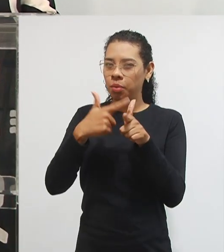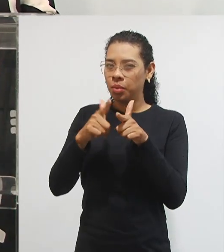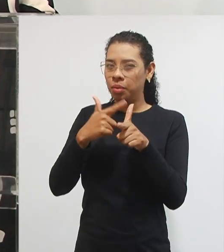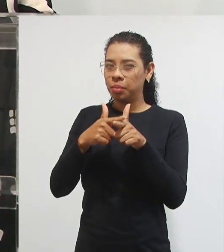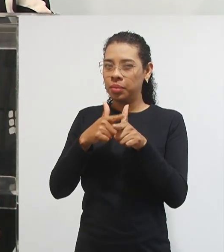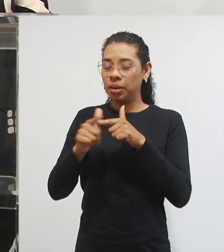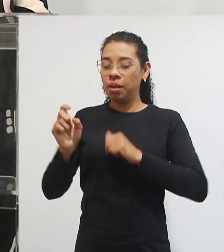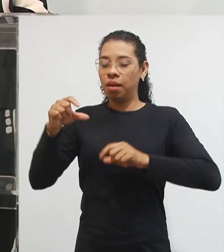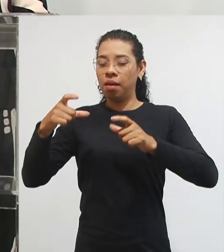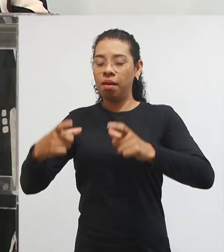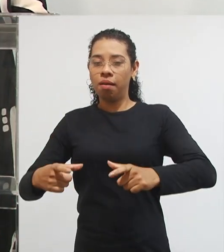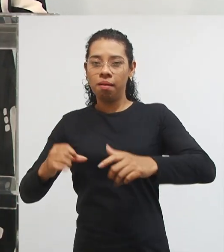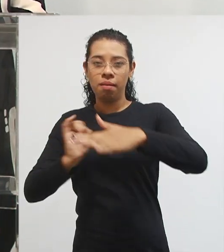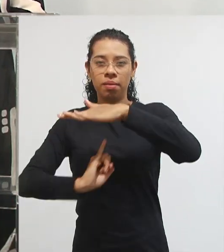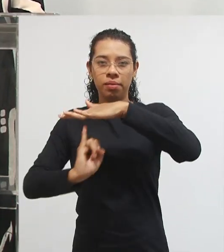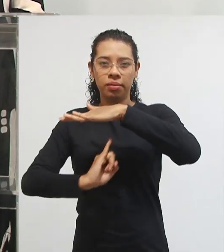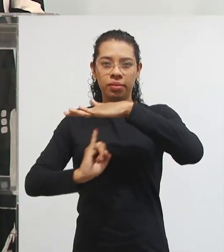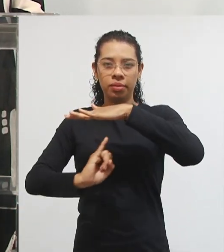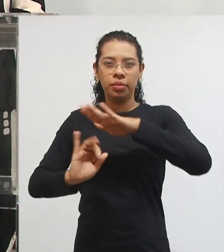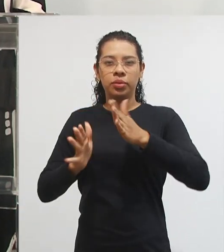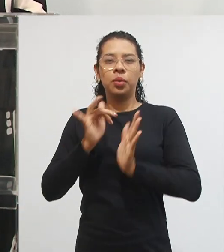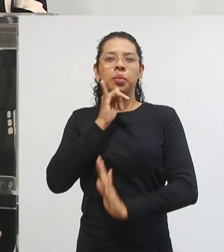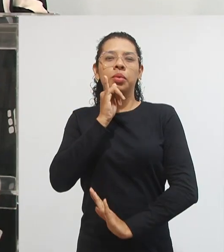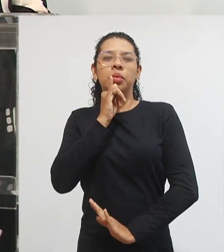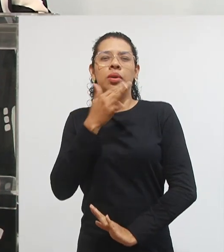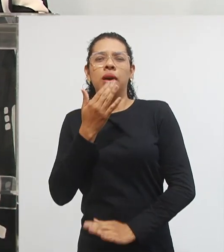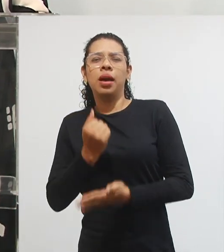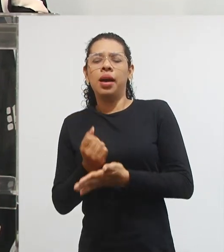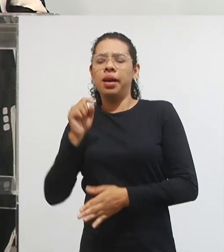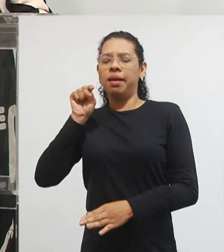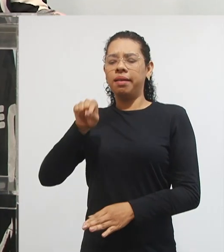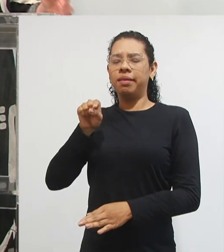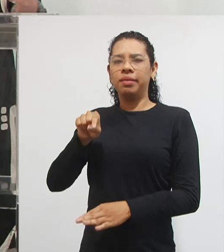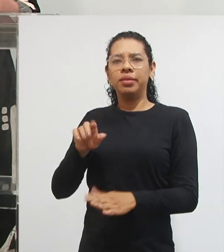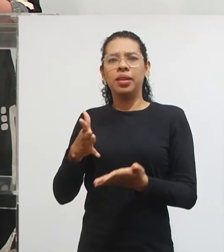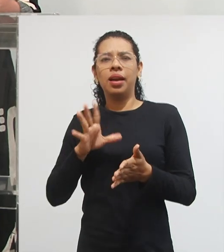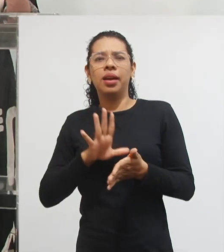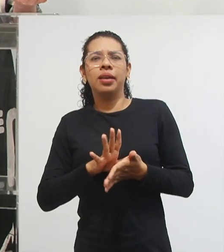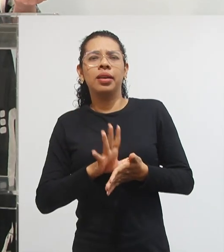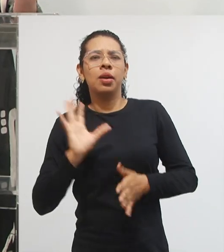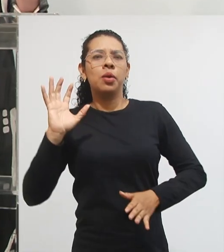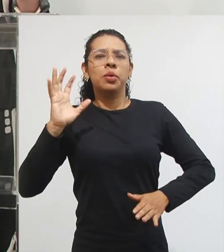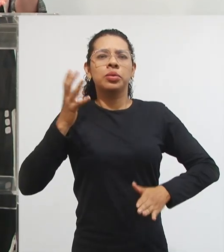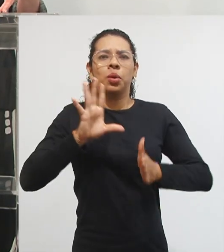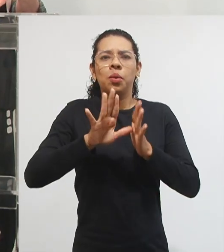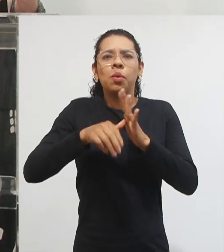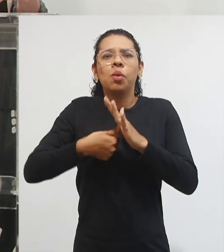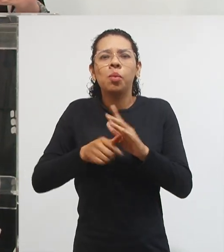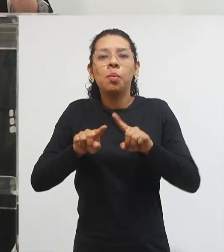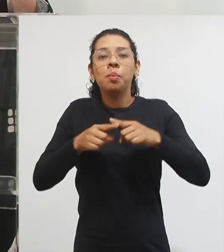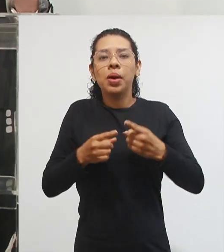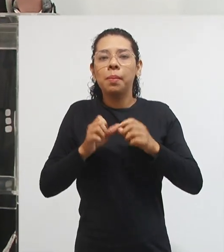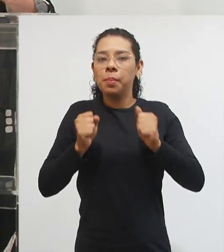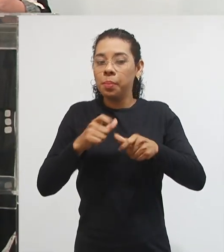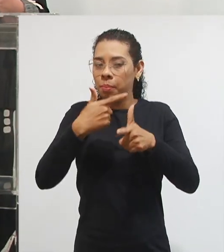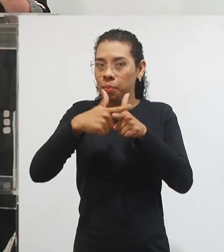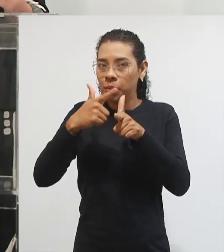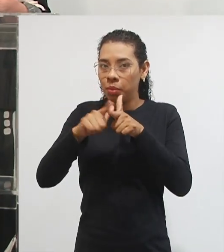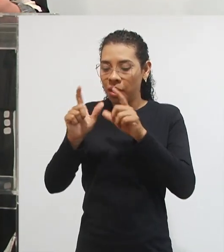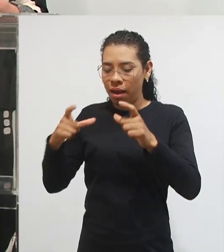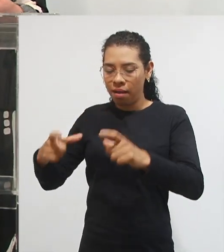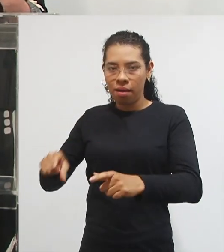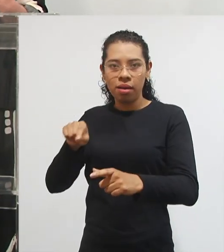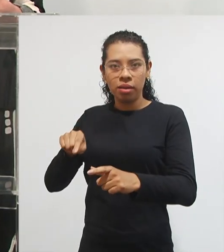instituição, por exemplo, se descobre um caso de corrupção na instituição, isso é uma crise dentro da instituição, né? Aí você vai